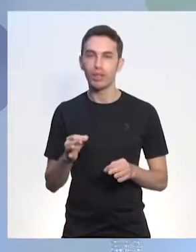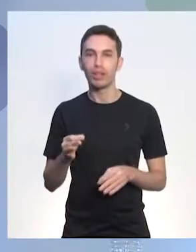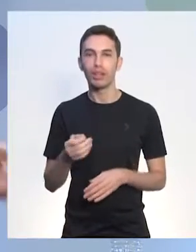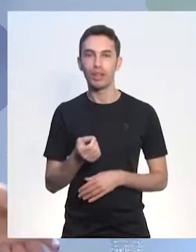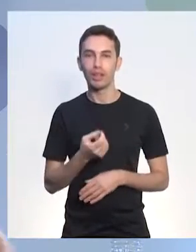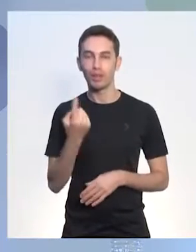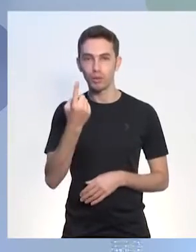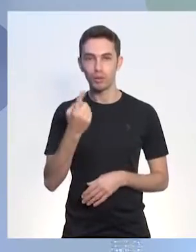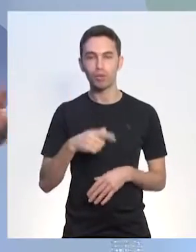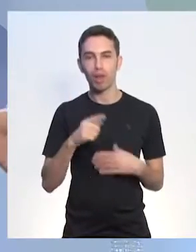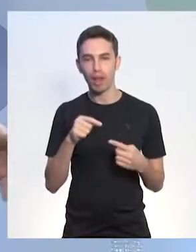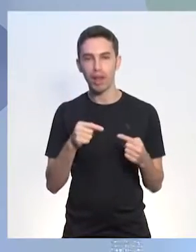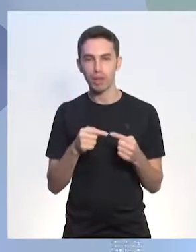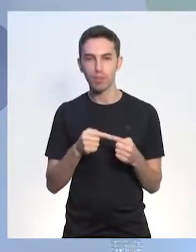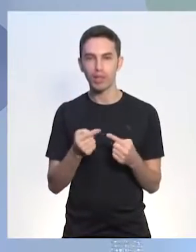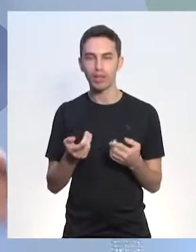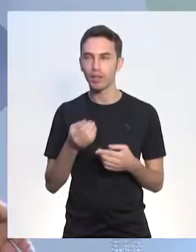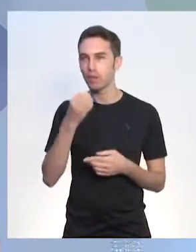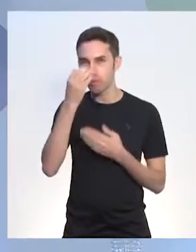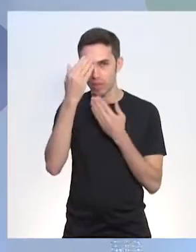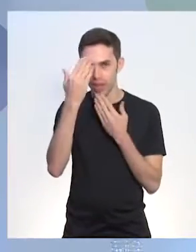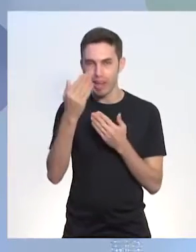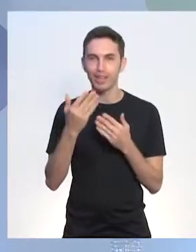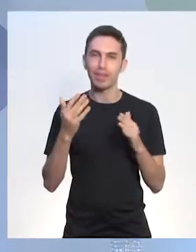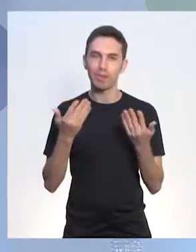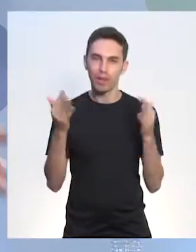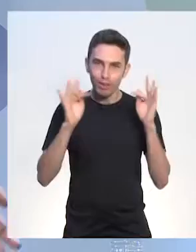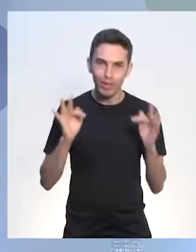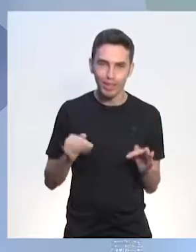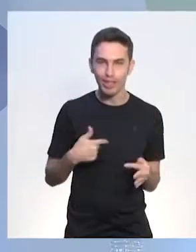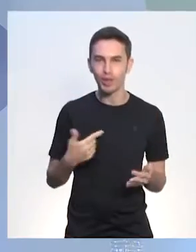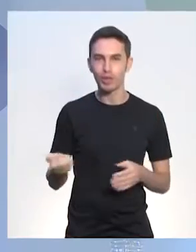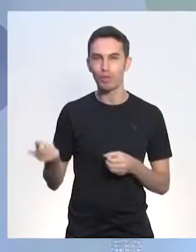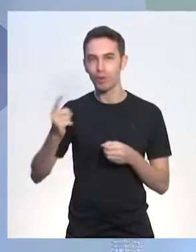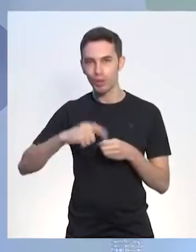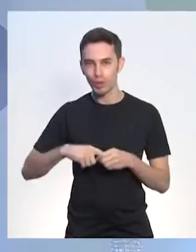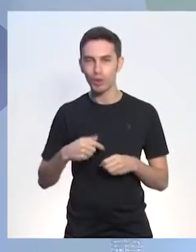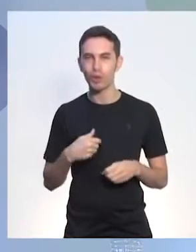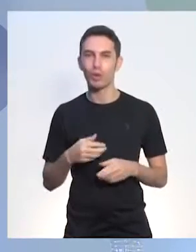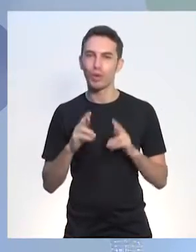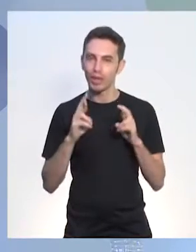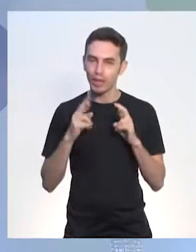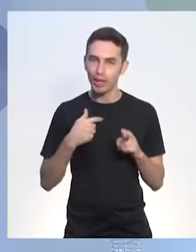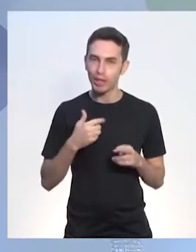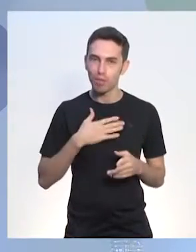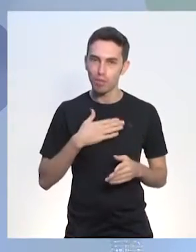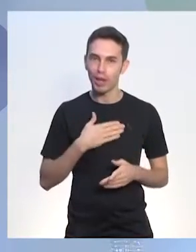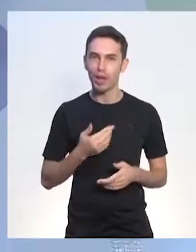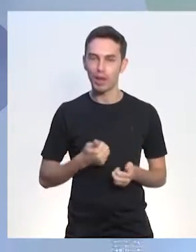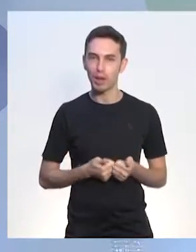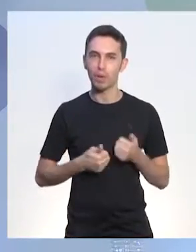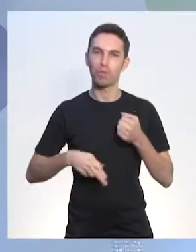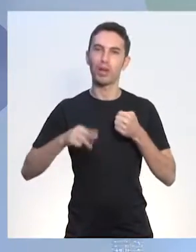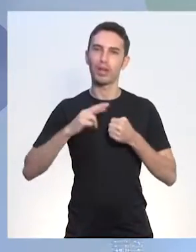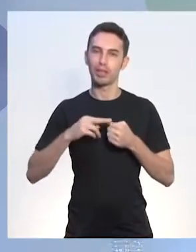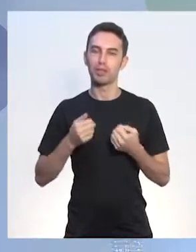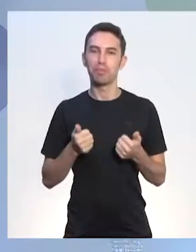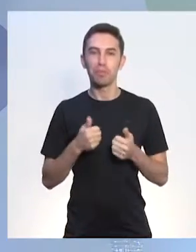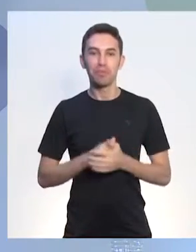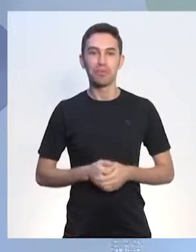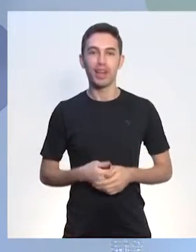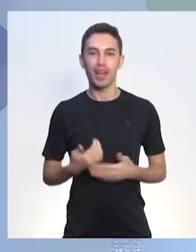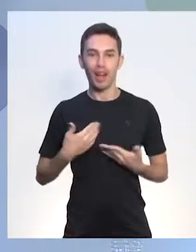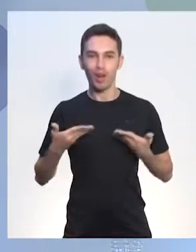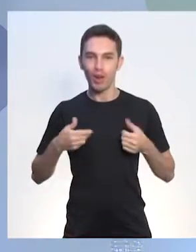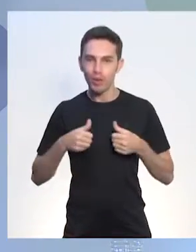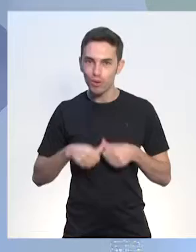pelas felicitações pelo meu retorno, né? O desejo da minha recuperação. Obrigada, gente. Estou aqui de volta e não saio tão